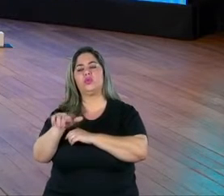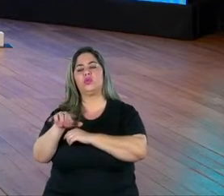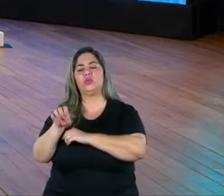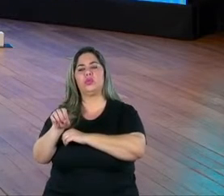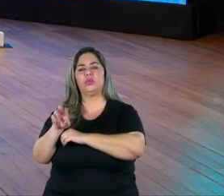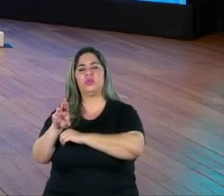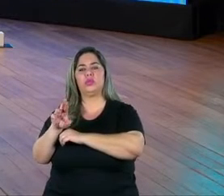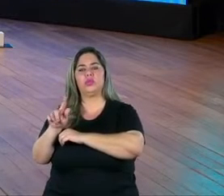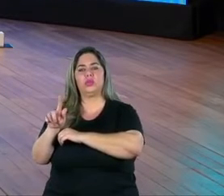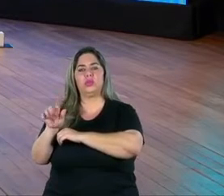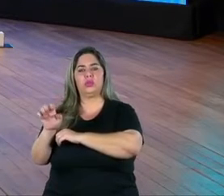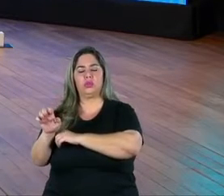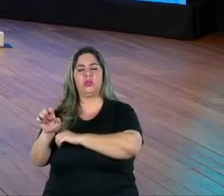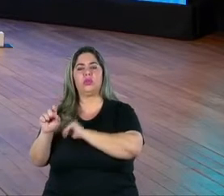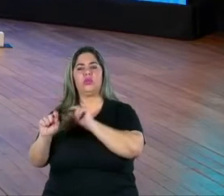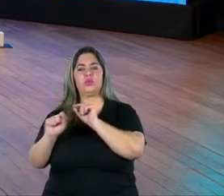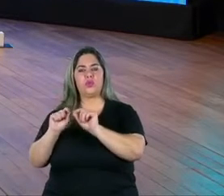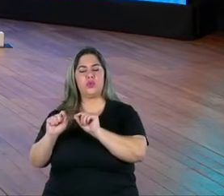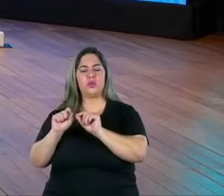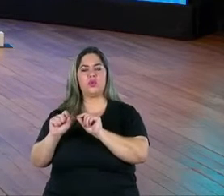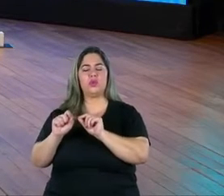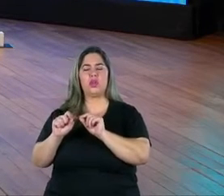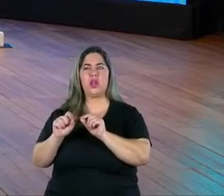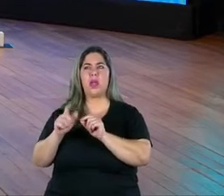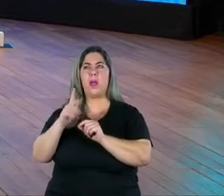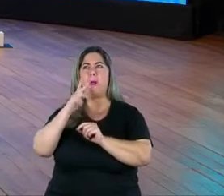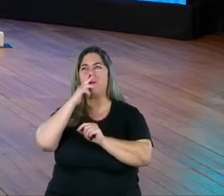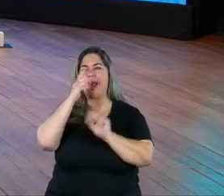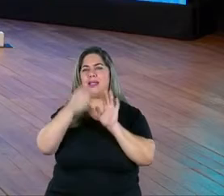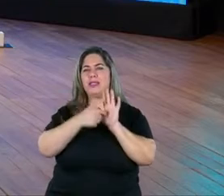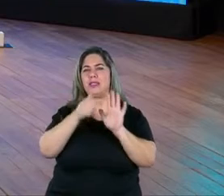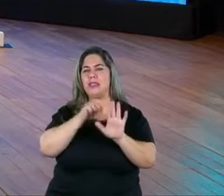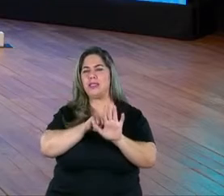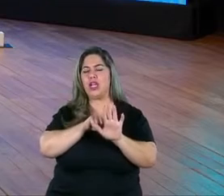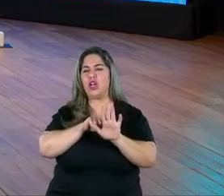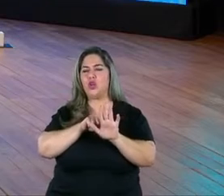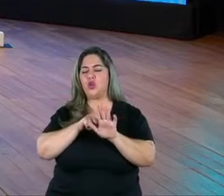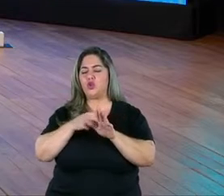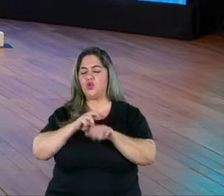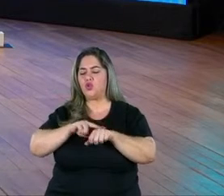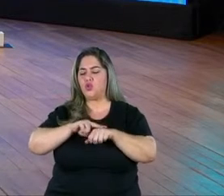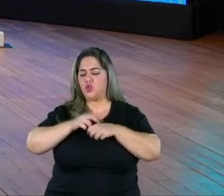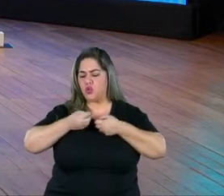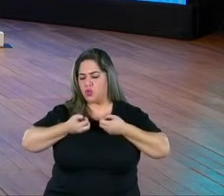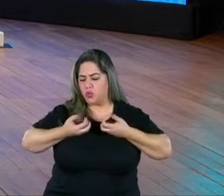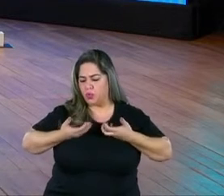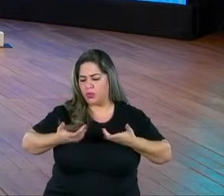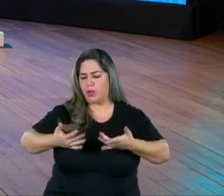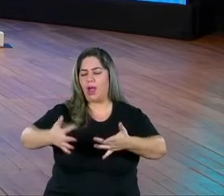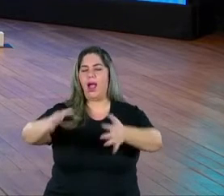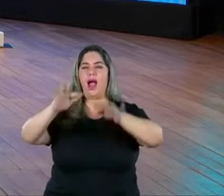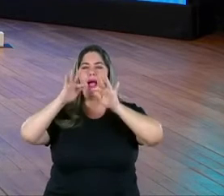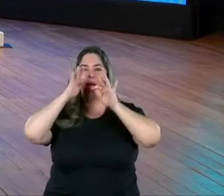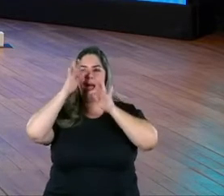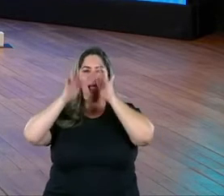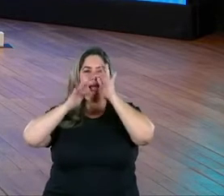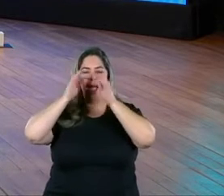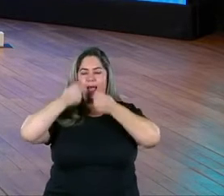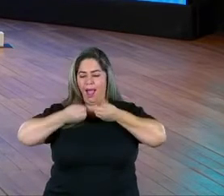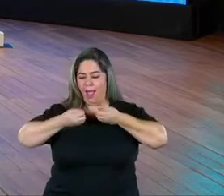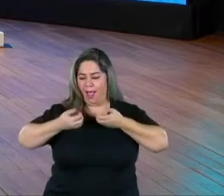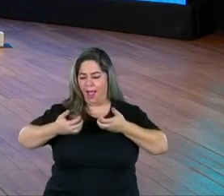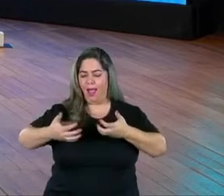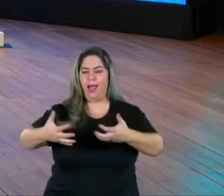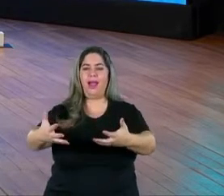para conceber a complexidade como um jardim. E nós, jardineiros, que aqui e